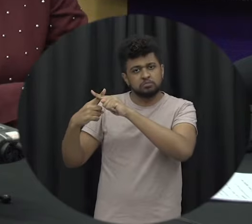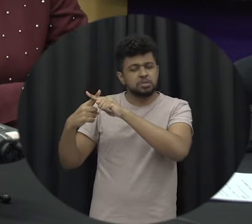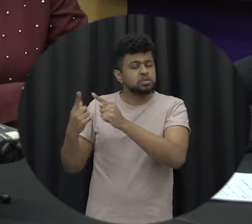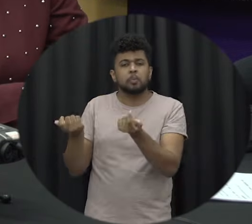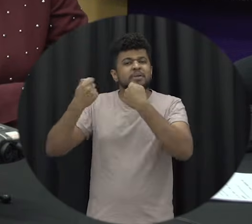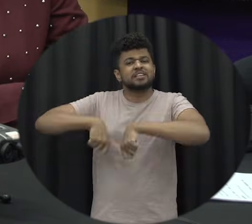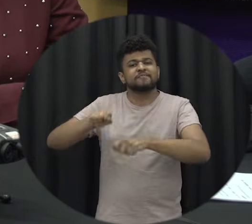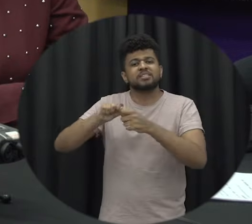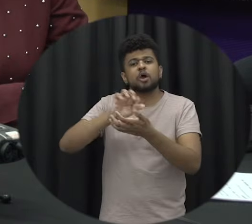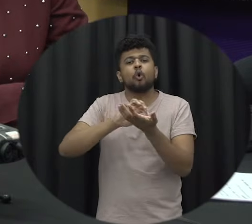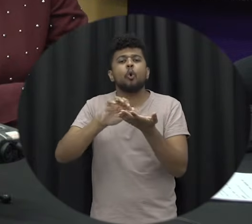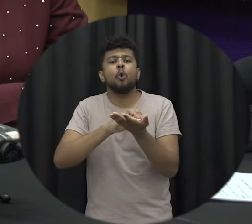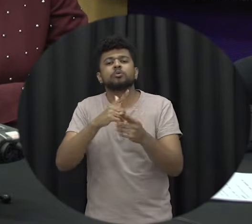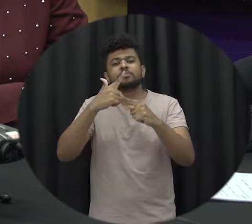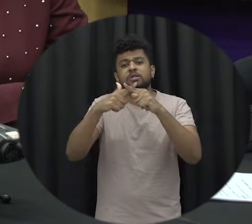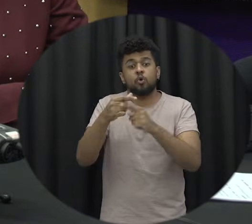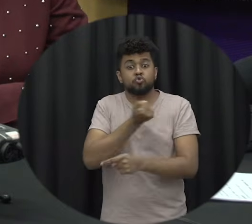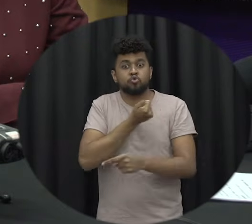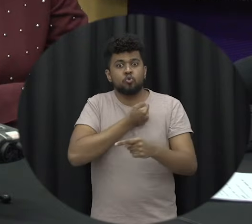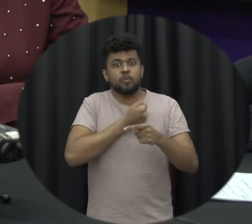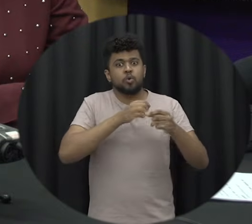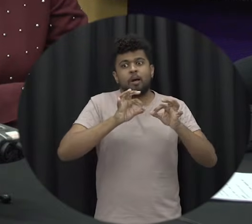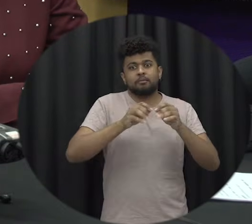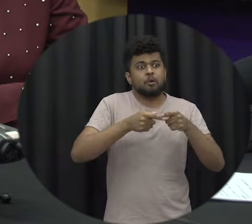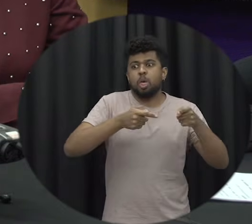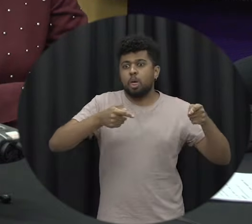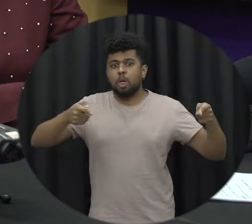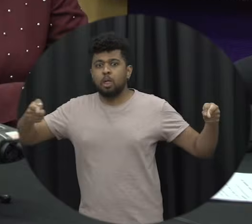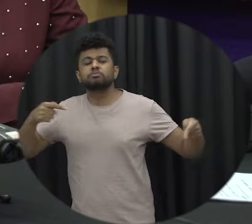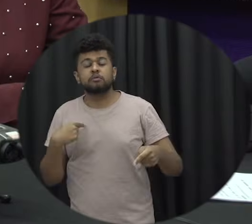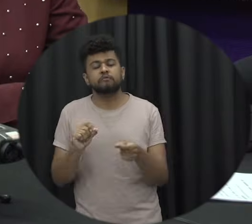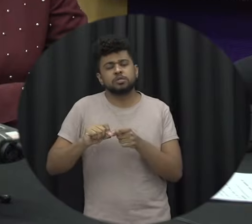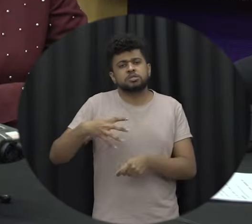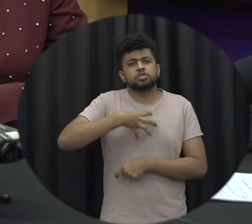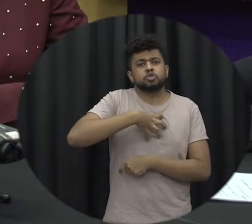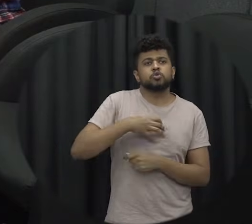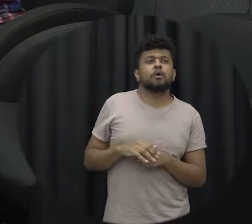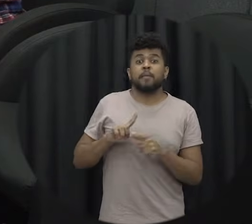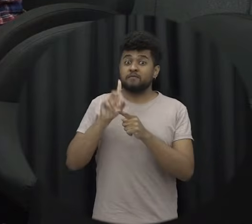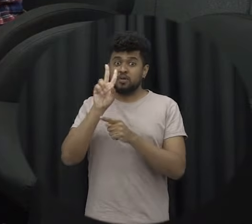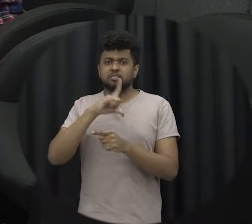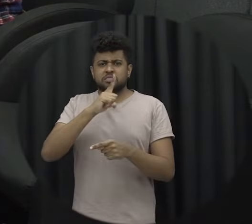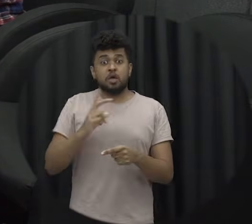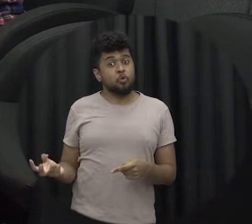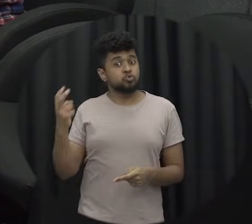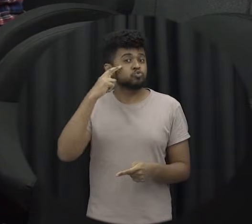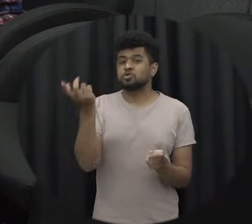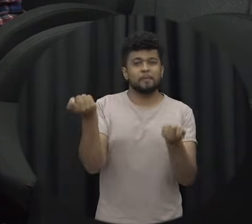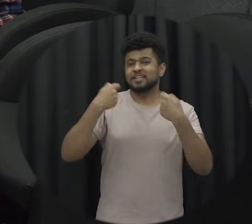muito grandes, ele faz sentido, né? Mas veja, tem culturas que talvez não precise desse conhecimento, não